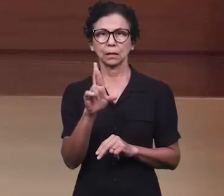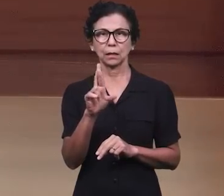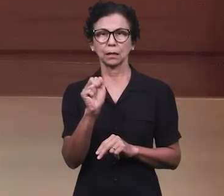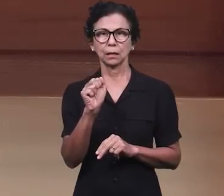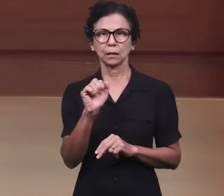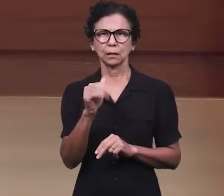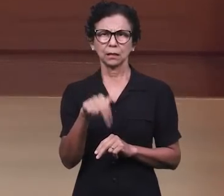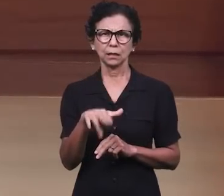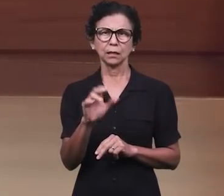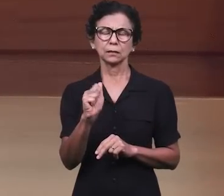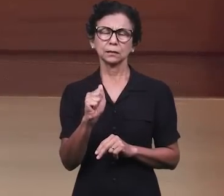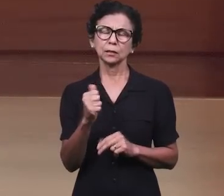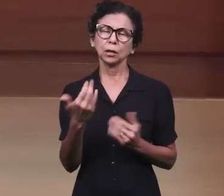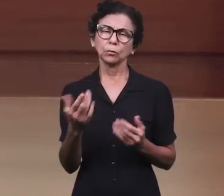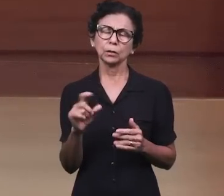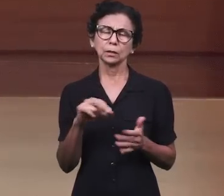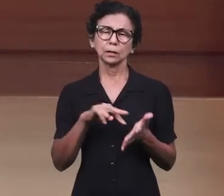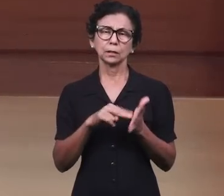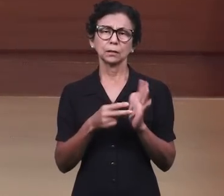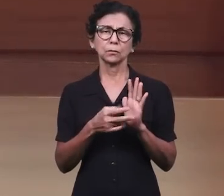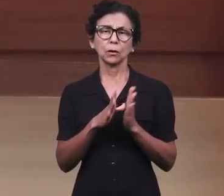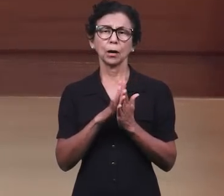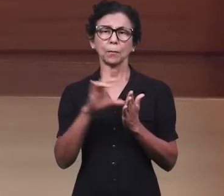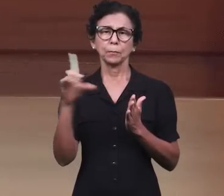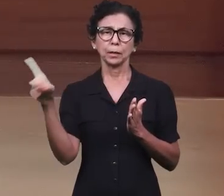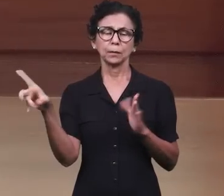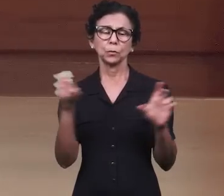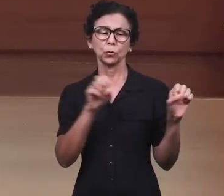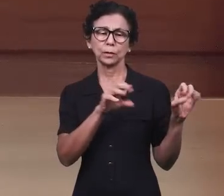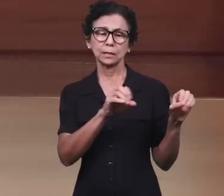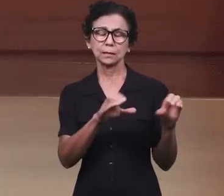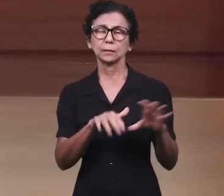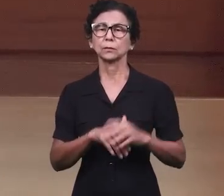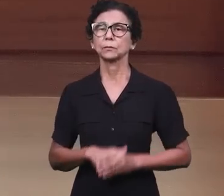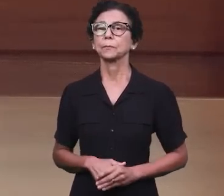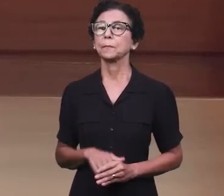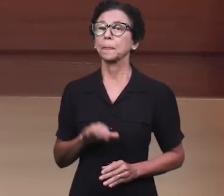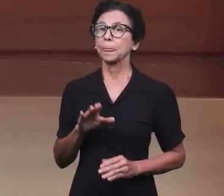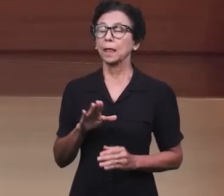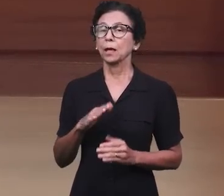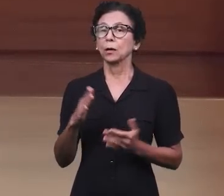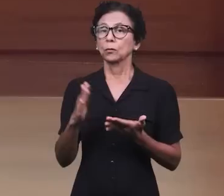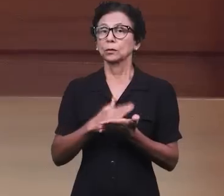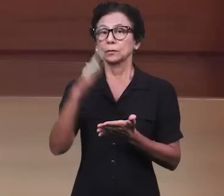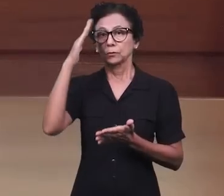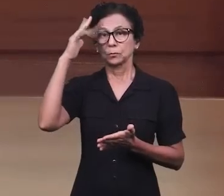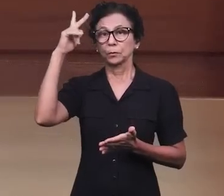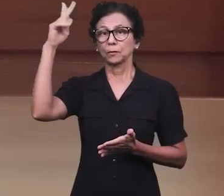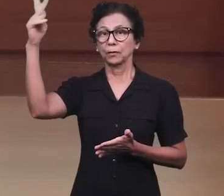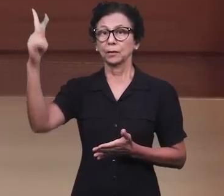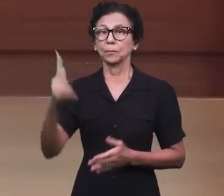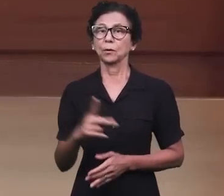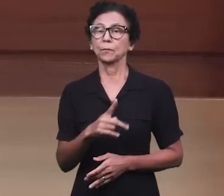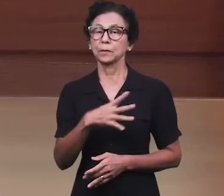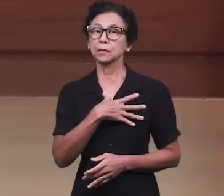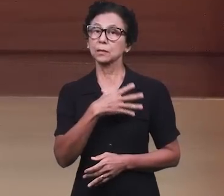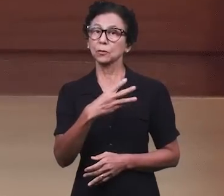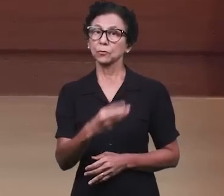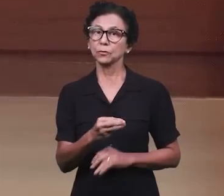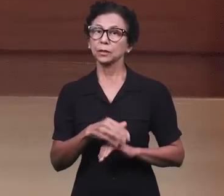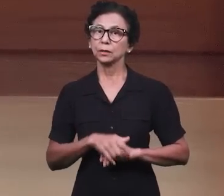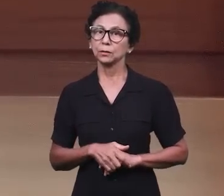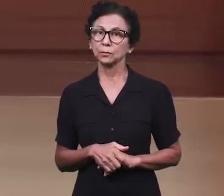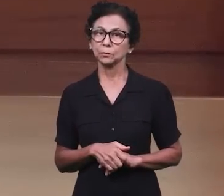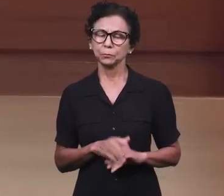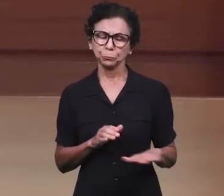texto que foi citado aqui, está em Provérbios 22:6. Diz assim: instrui o menino no caminho que deve andar e